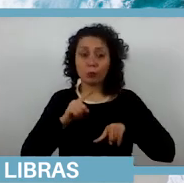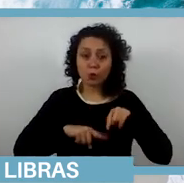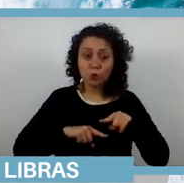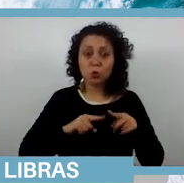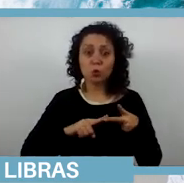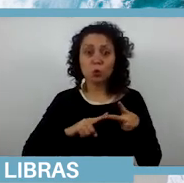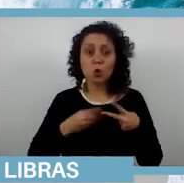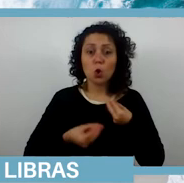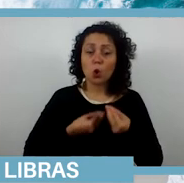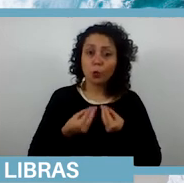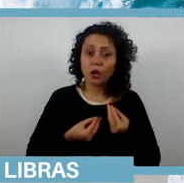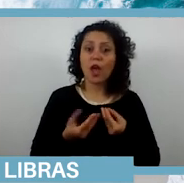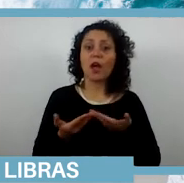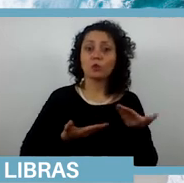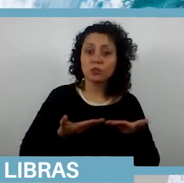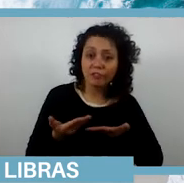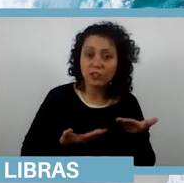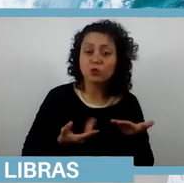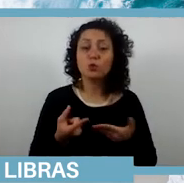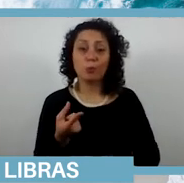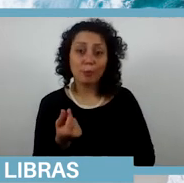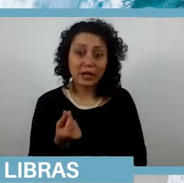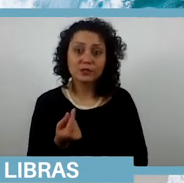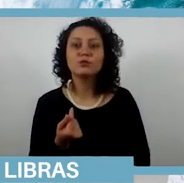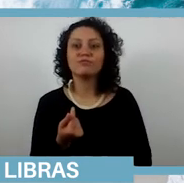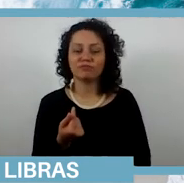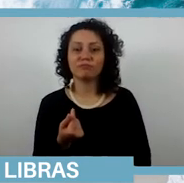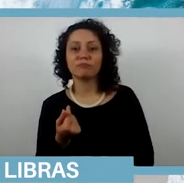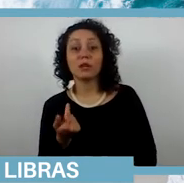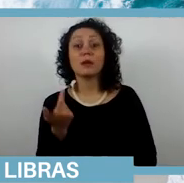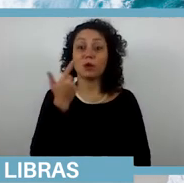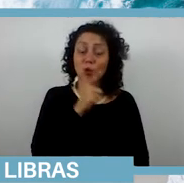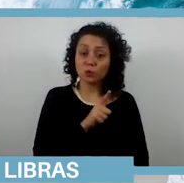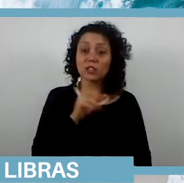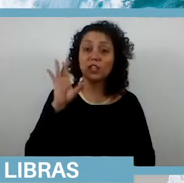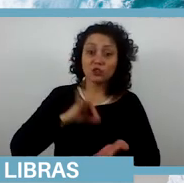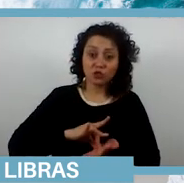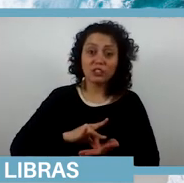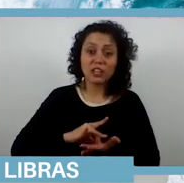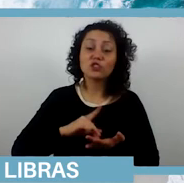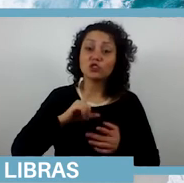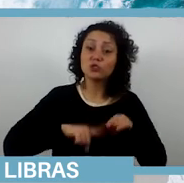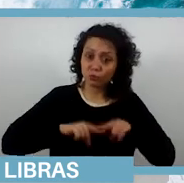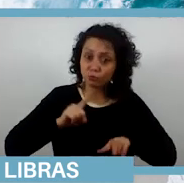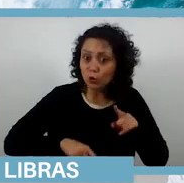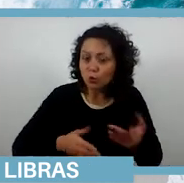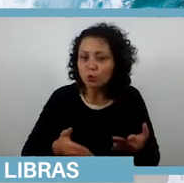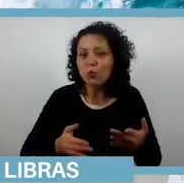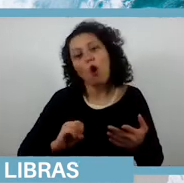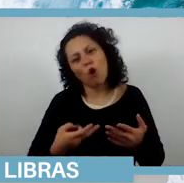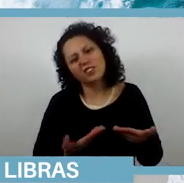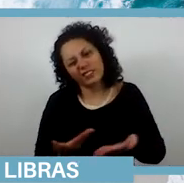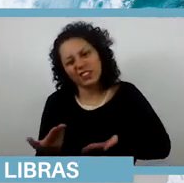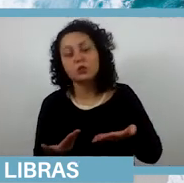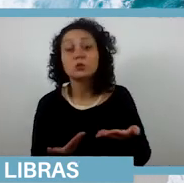no preço e tudo mais até de fato começar a colocar isso como um produto ou serviço né então